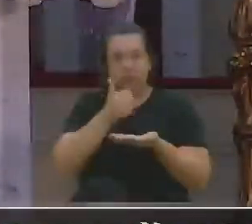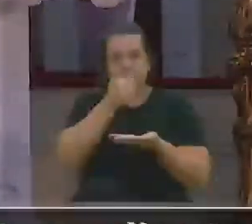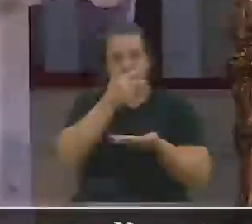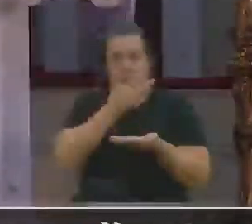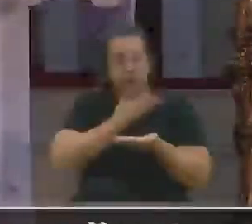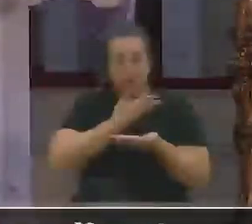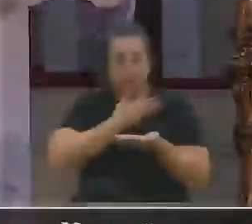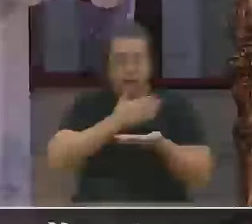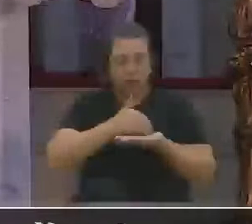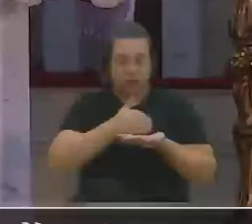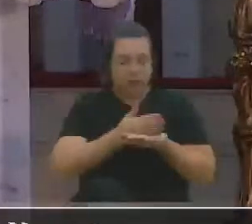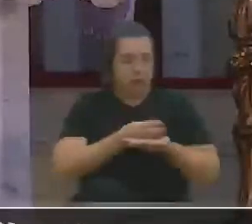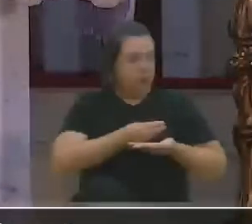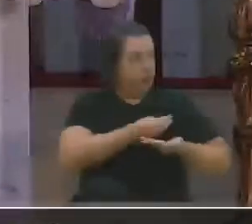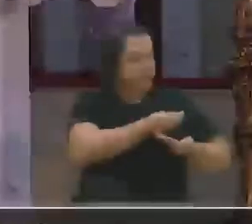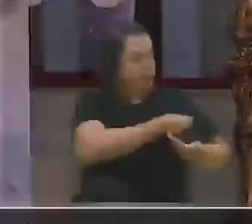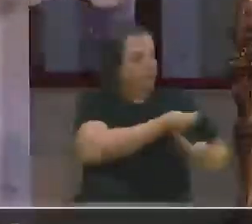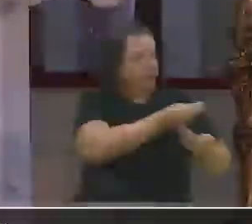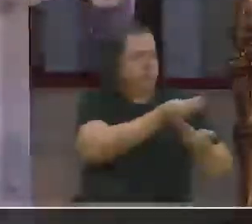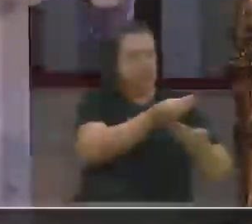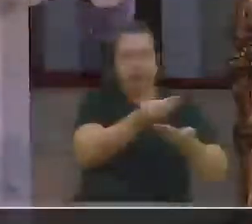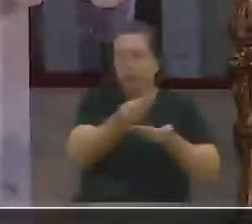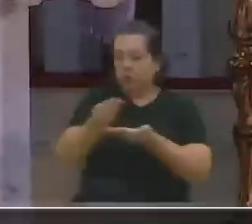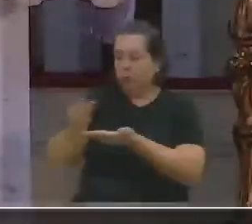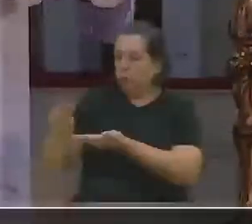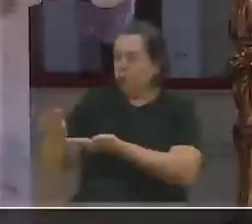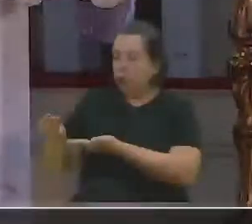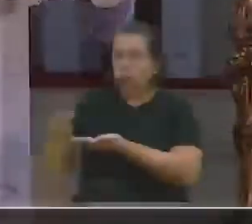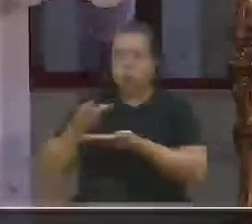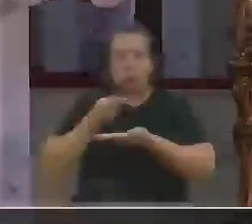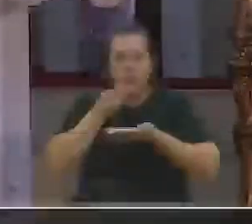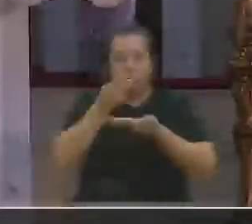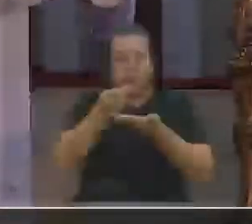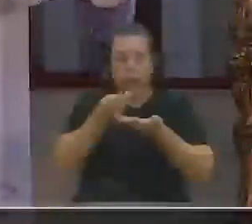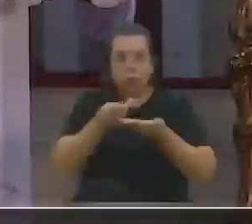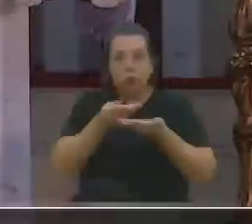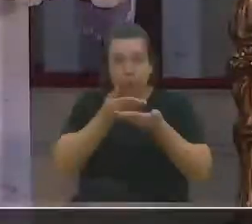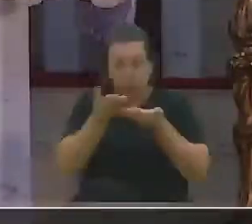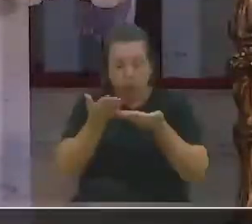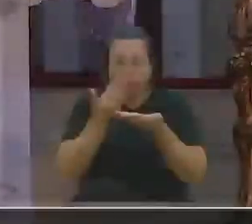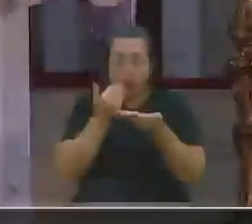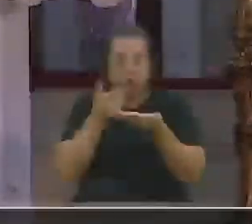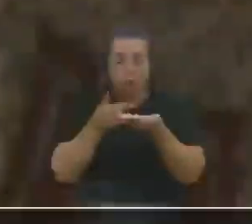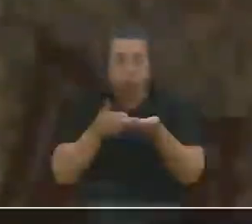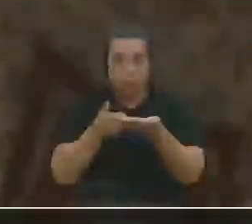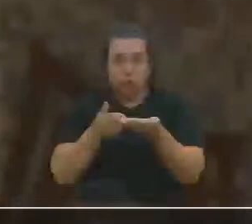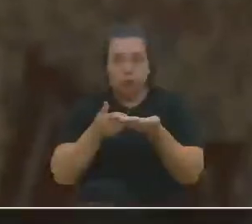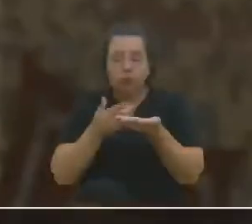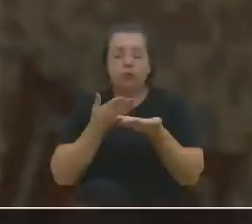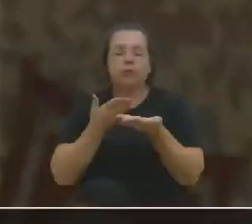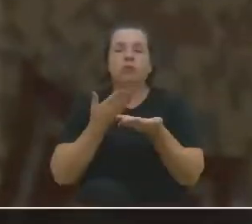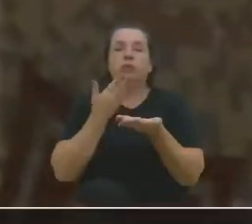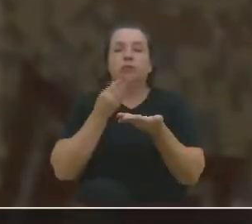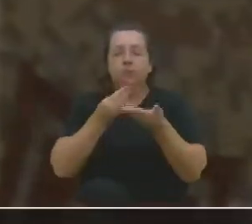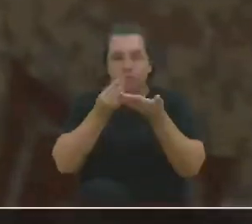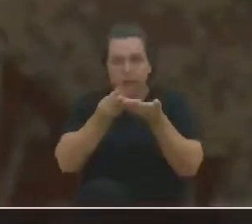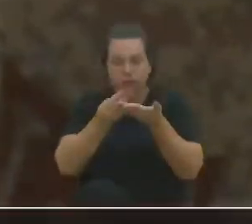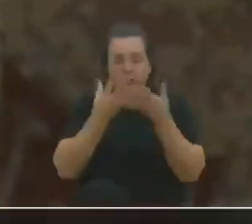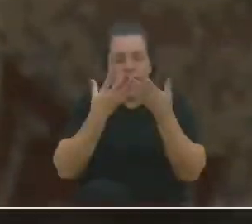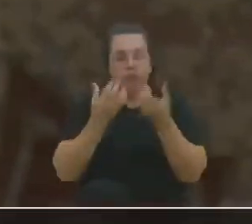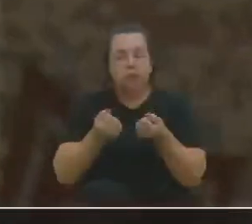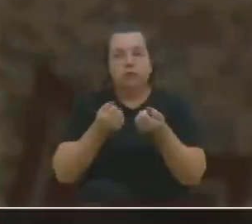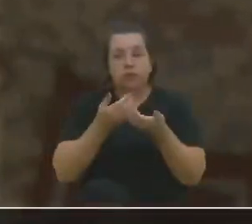graças, partiu, deu a seus discípulos, dizendo: Tomai todos e